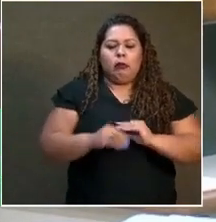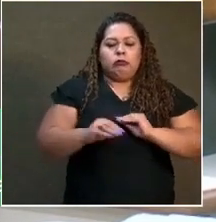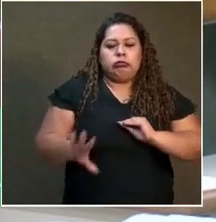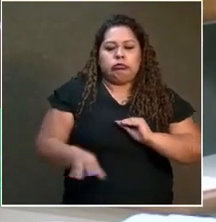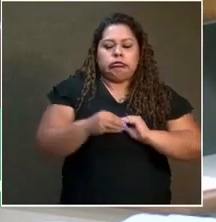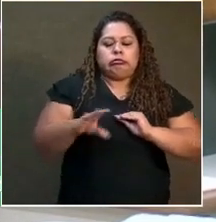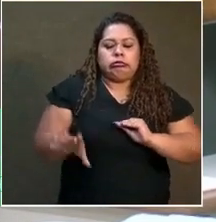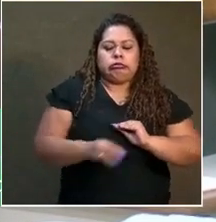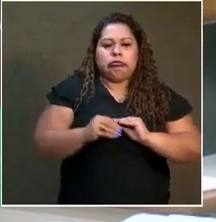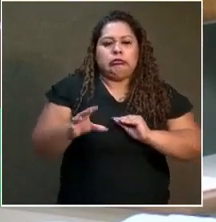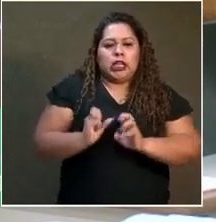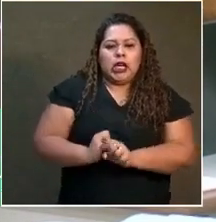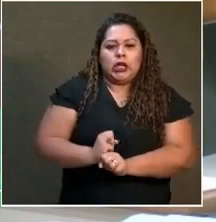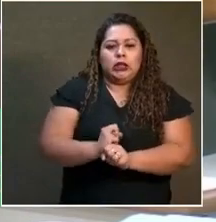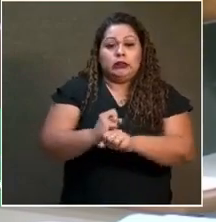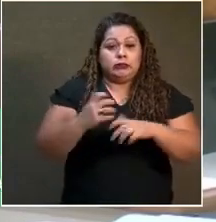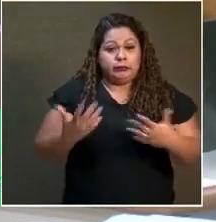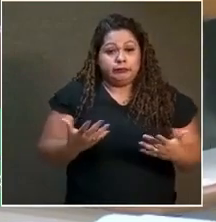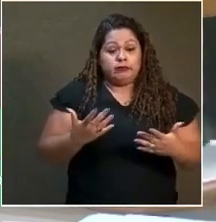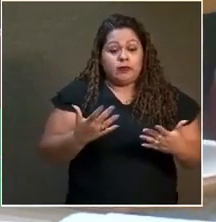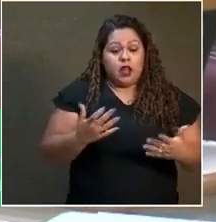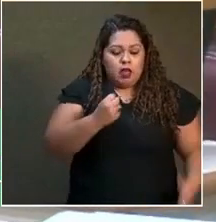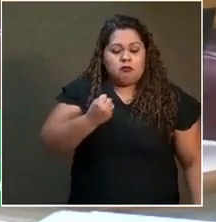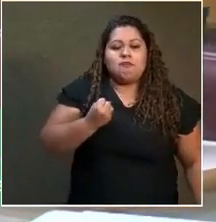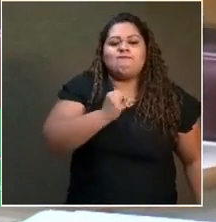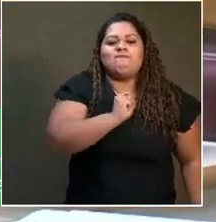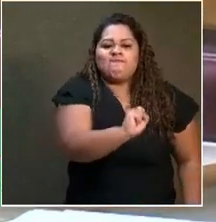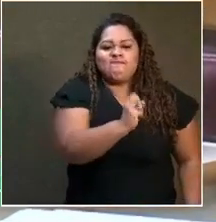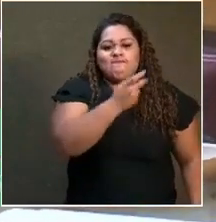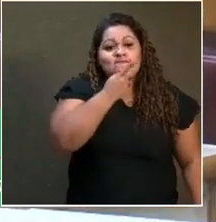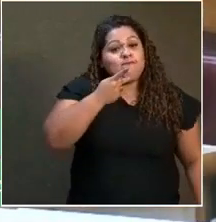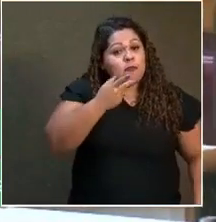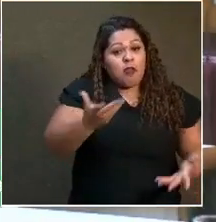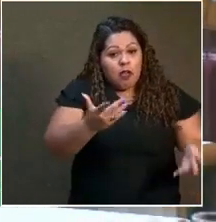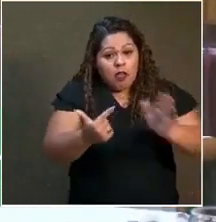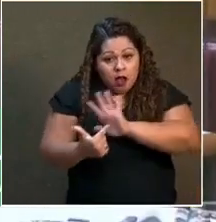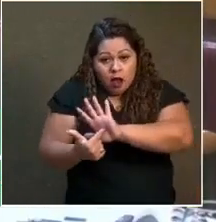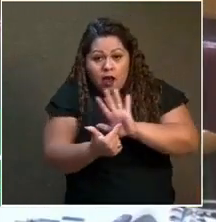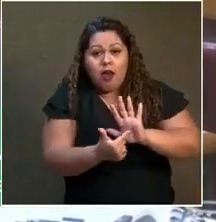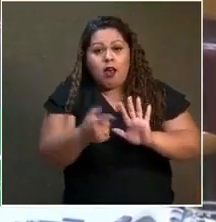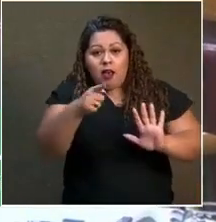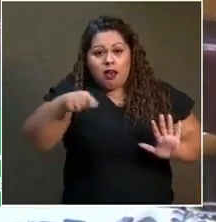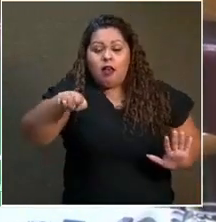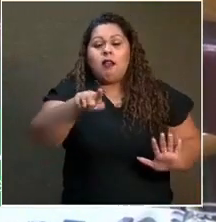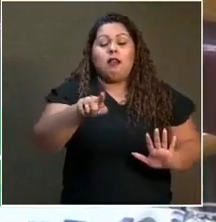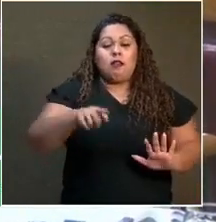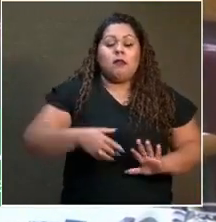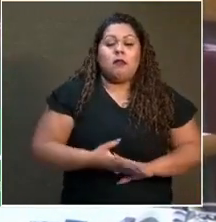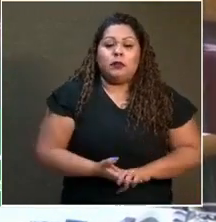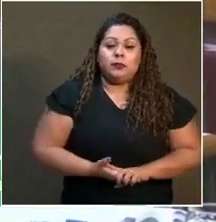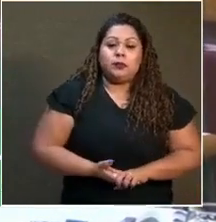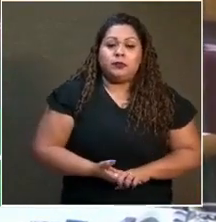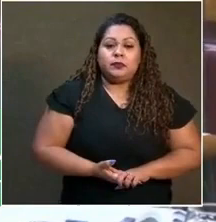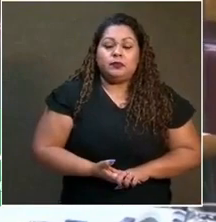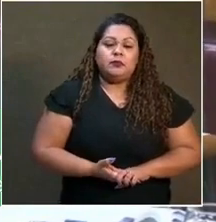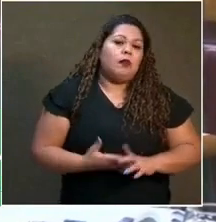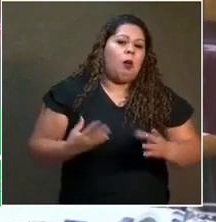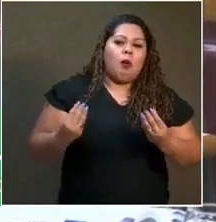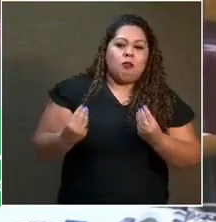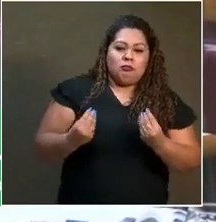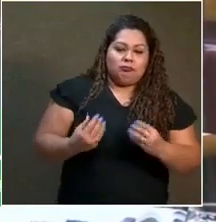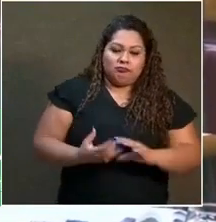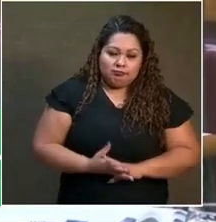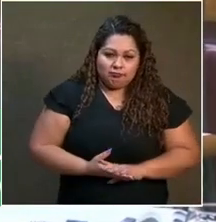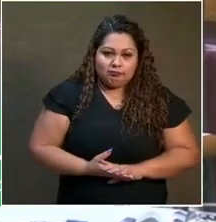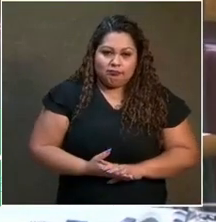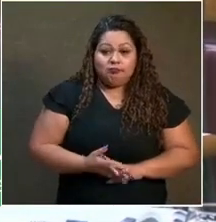A defesa do Cássio, excelências, ela quer mostrar para vossas excelências como